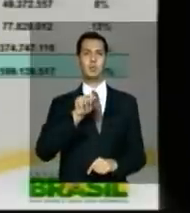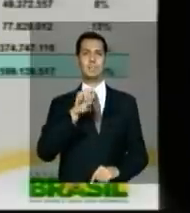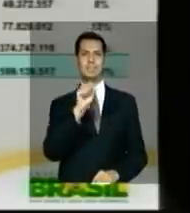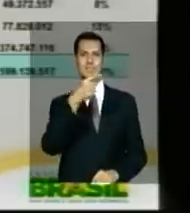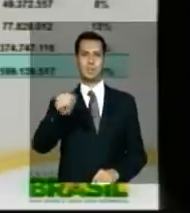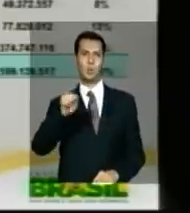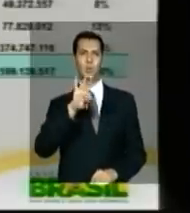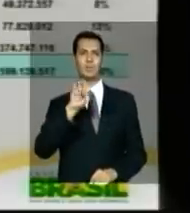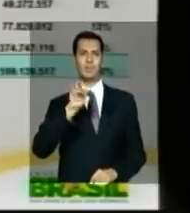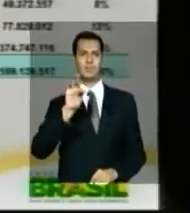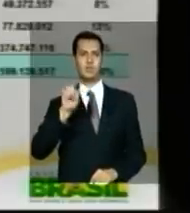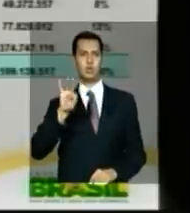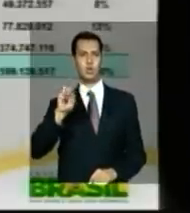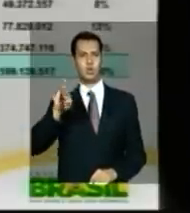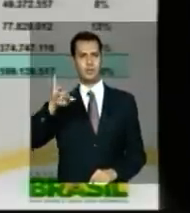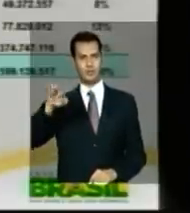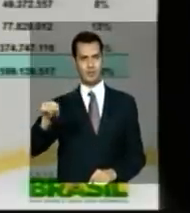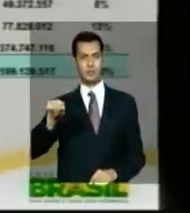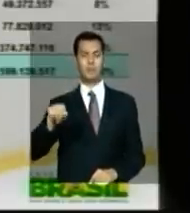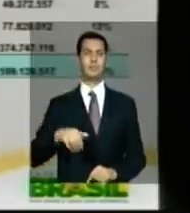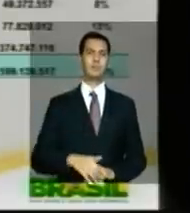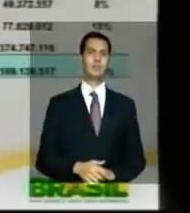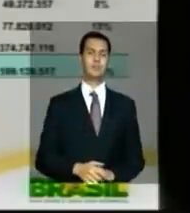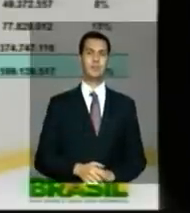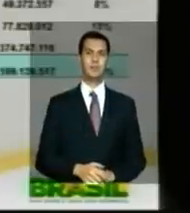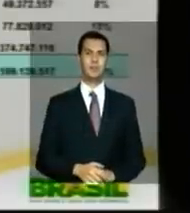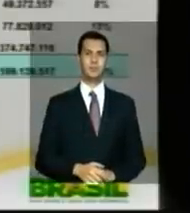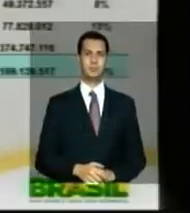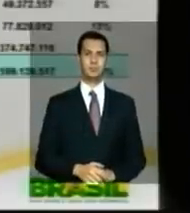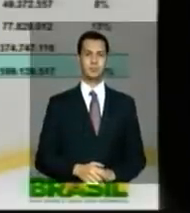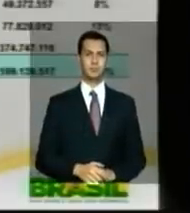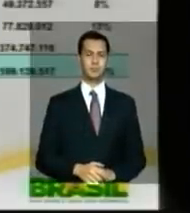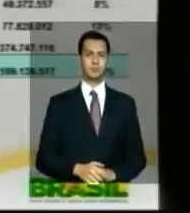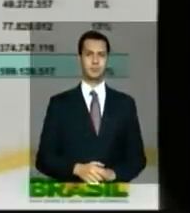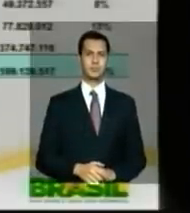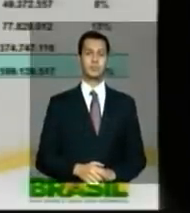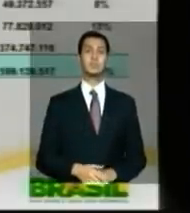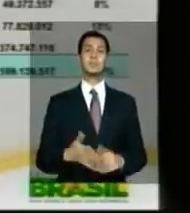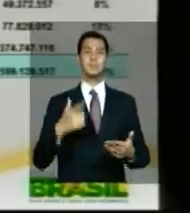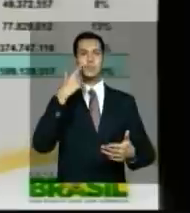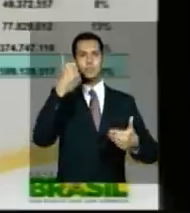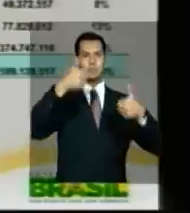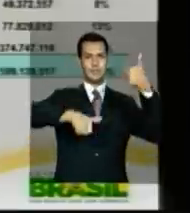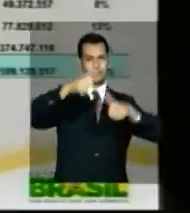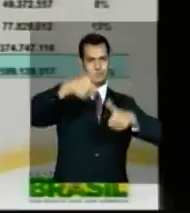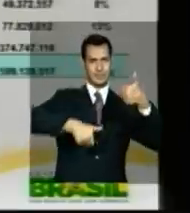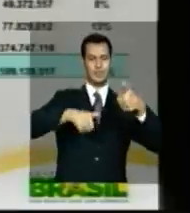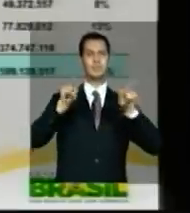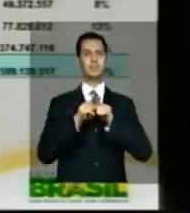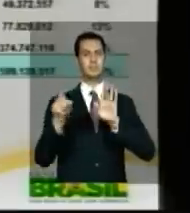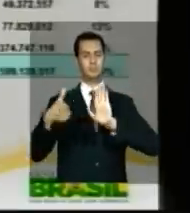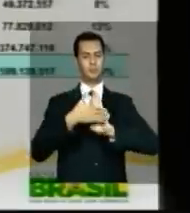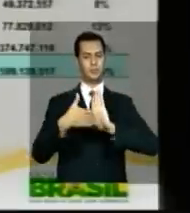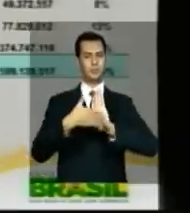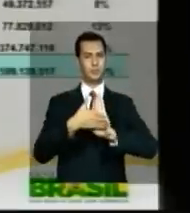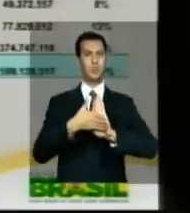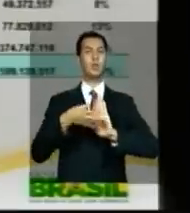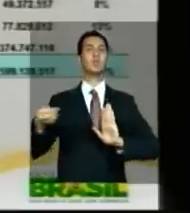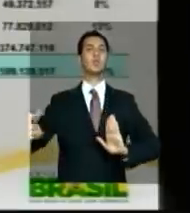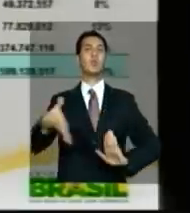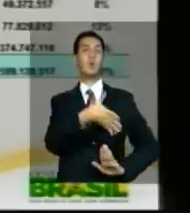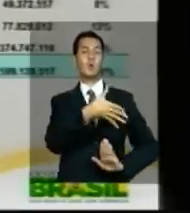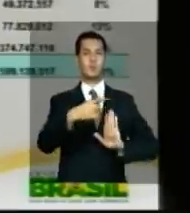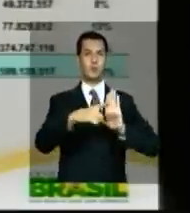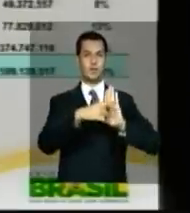fazer o trabalho para fazer o trabalho de análise e de proposição de um novo